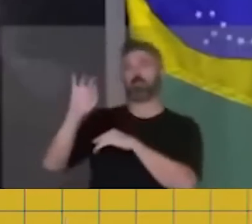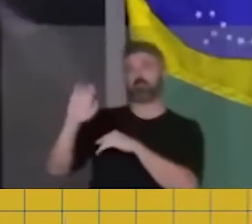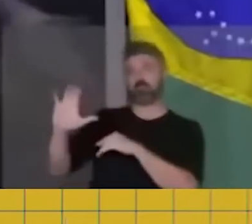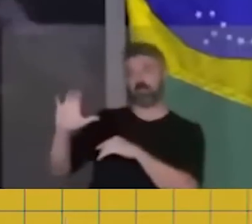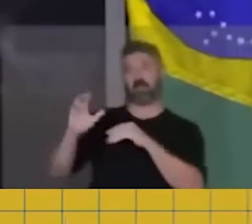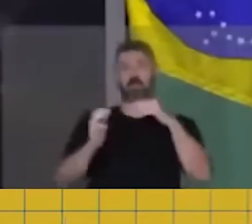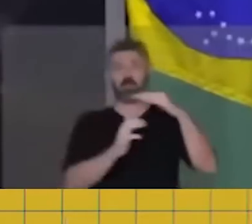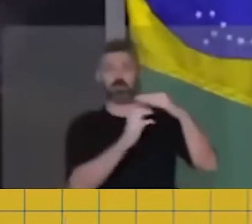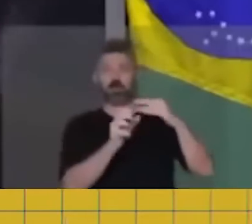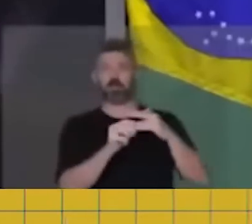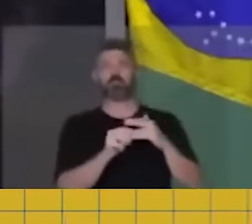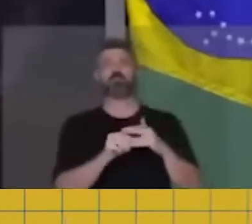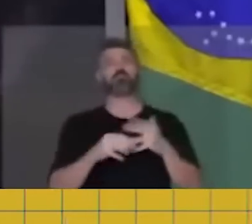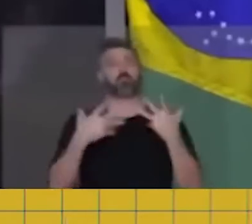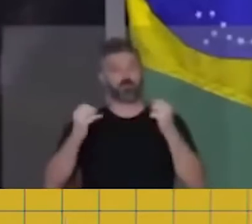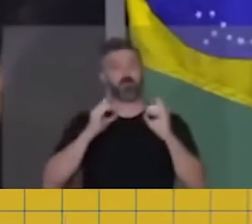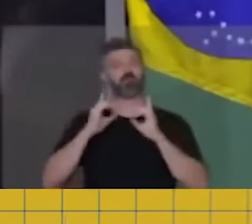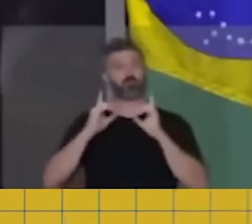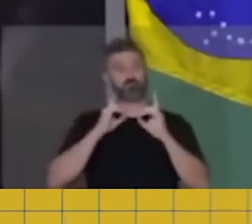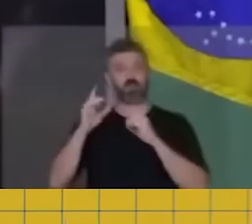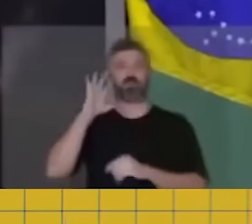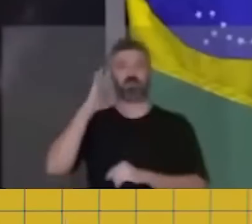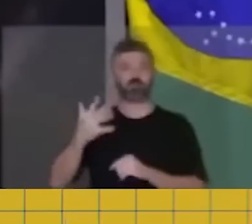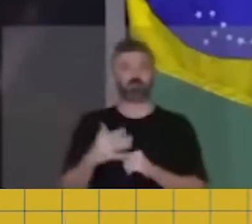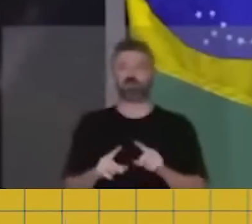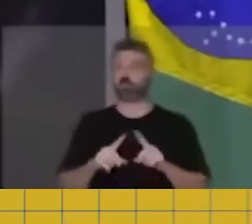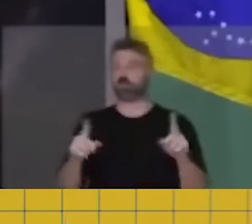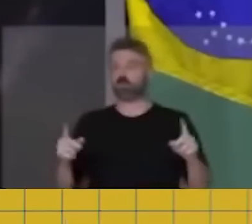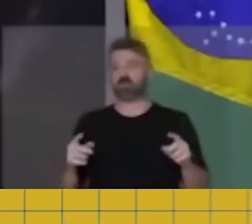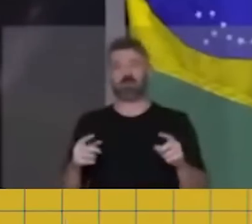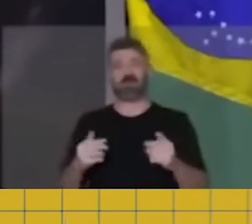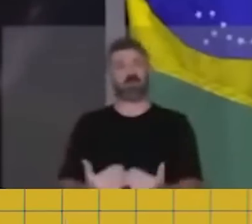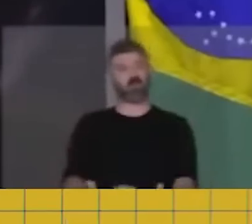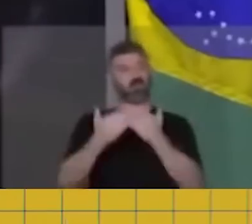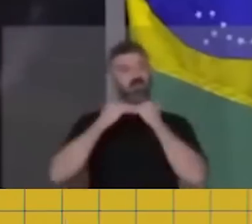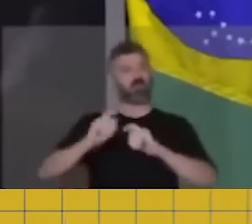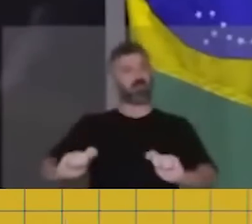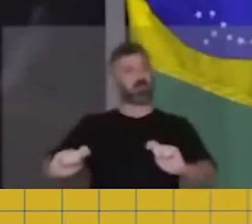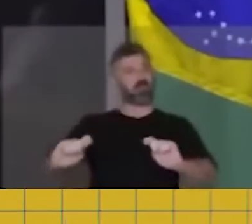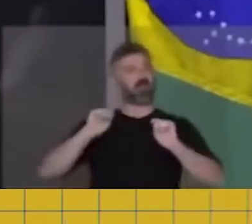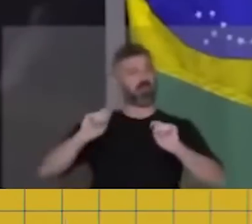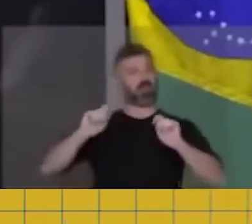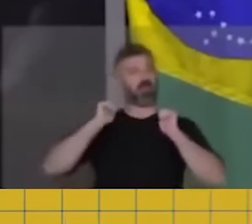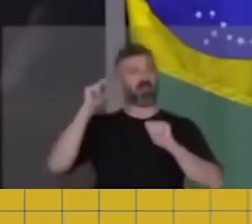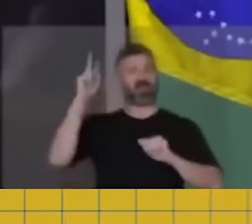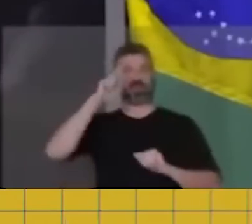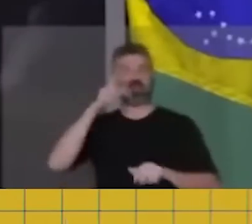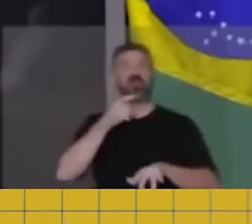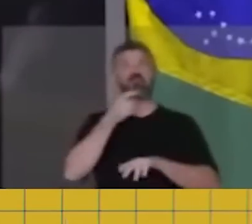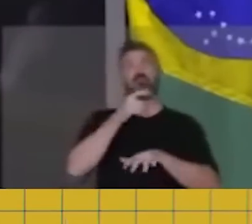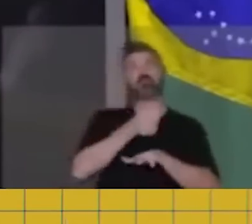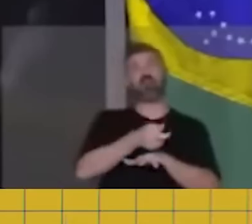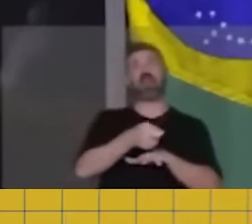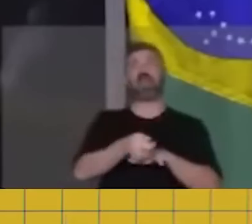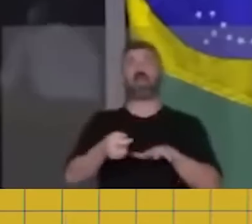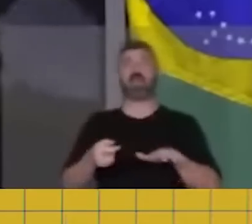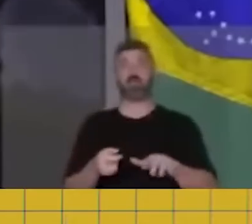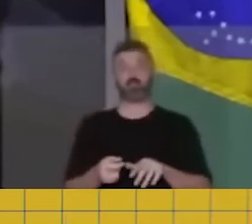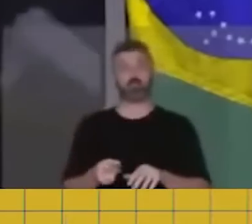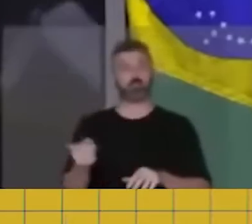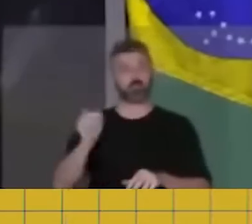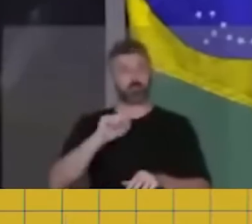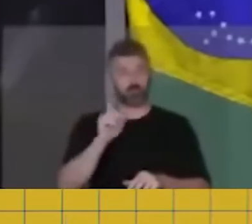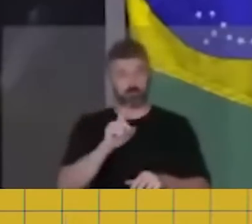estamos dispostos dialogar para resolver mas não nos venham querer enganar uma história de fake News e se impor